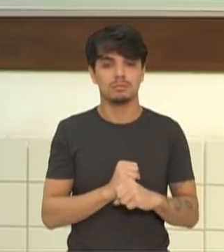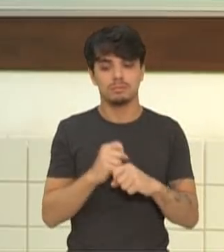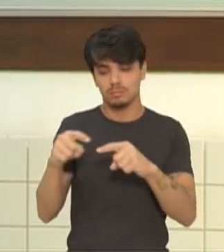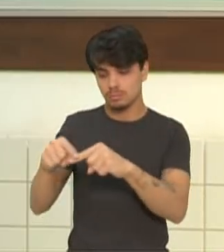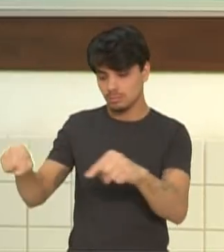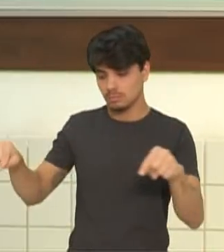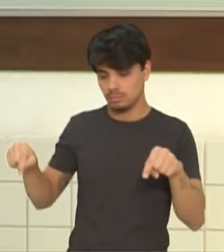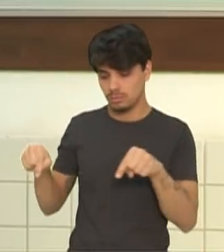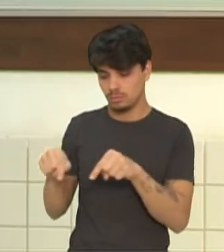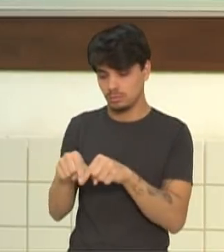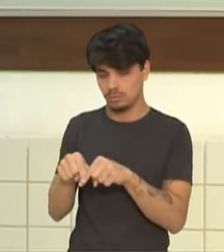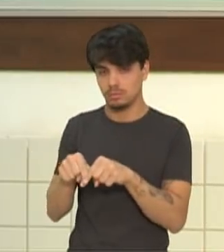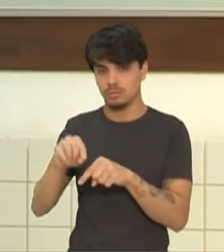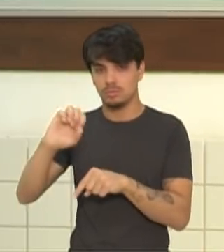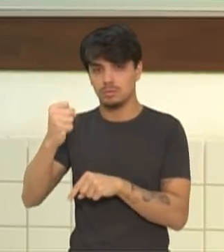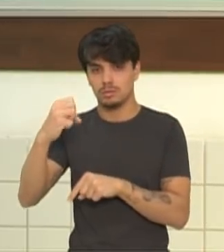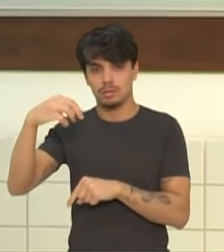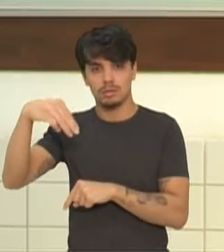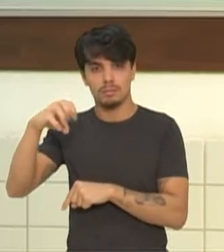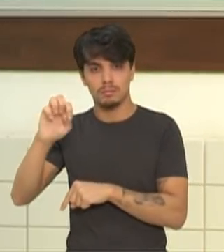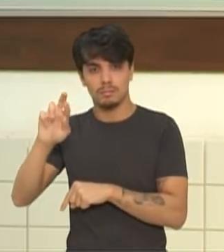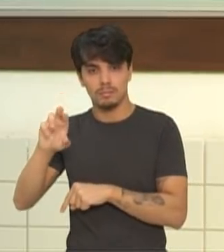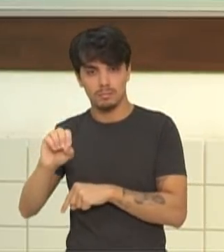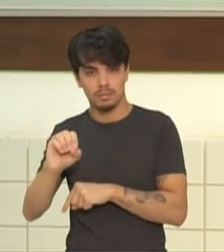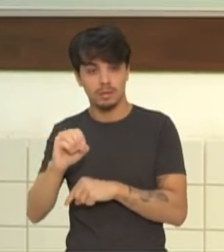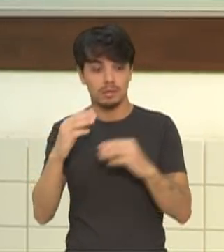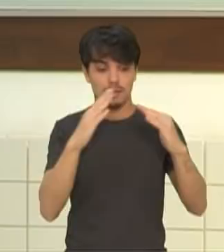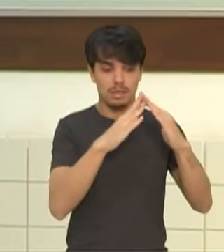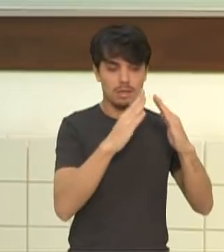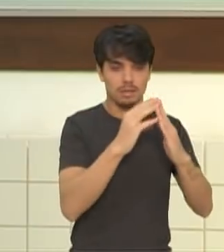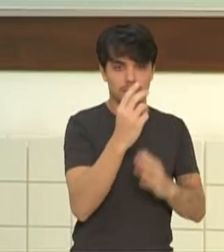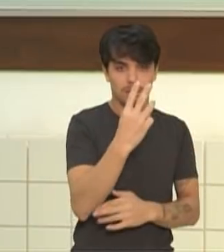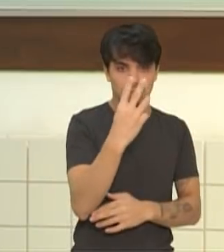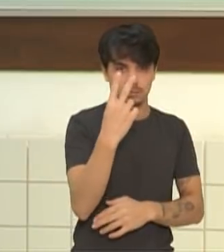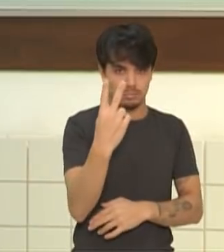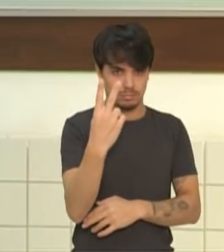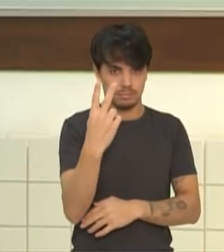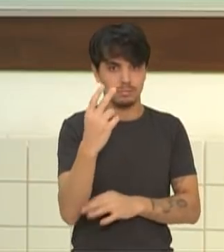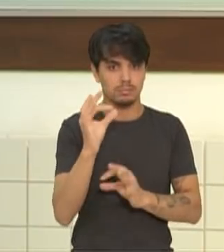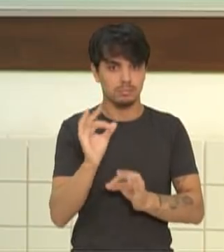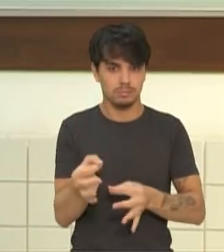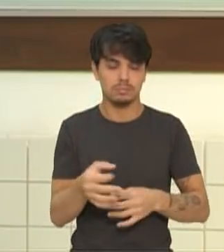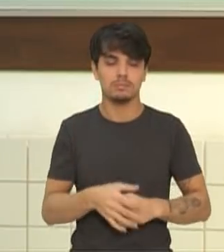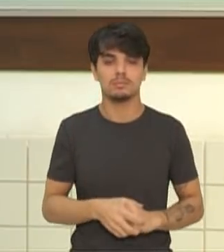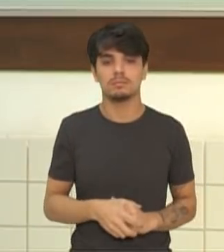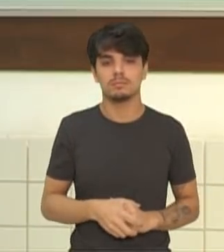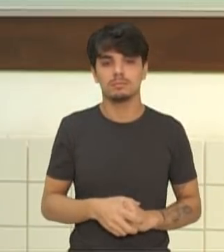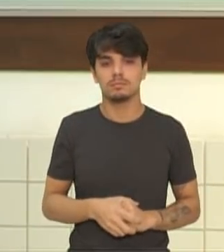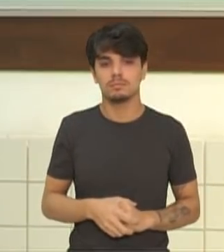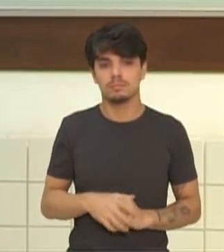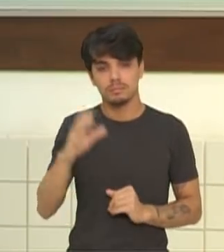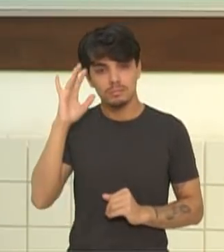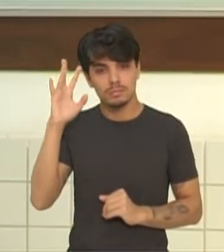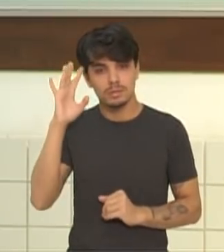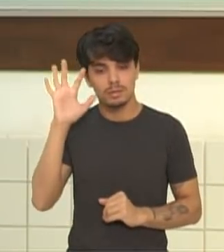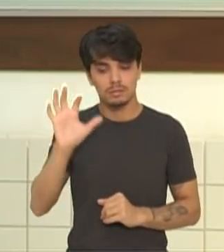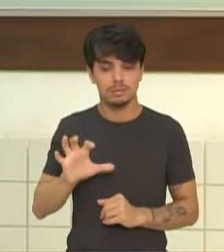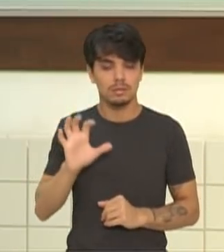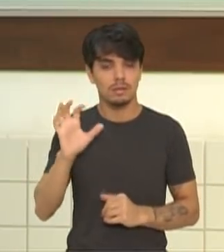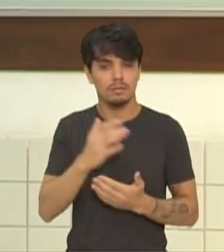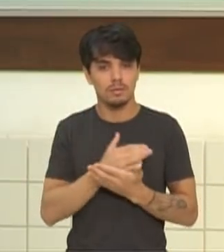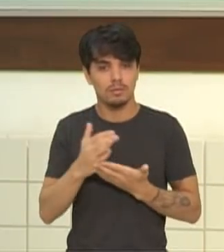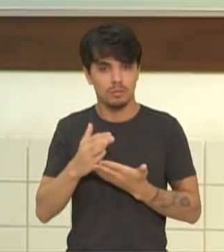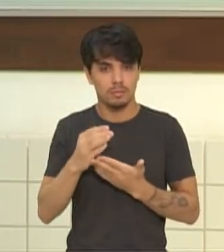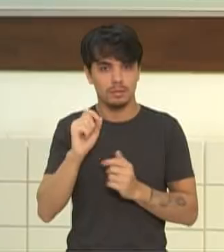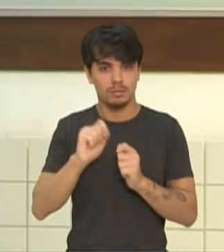80 metros e da casa vai dar 32 metros, certo? Nesse raciocínio, vamos começar agora